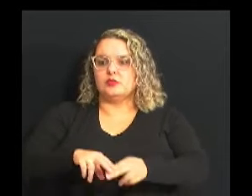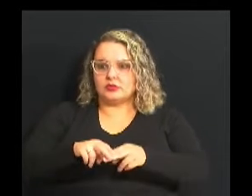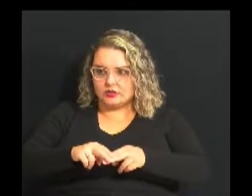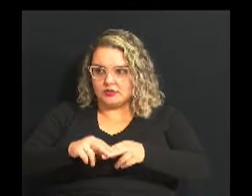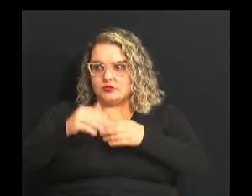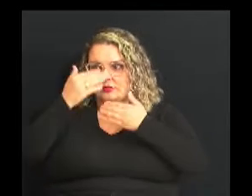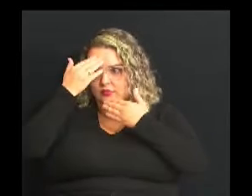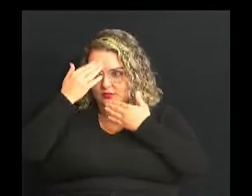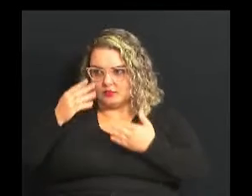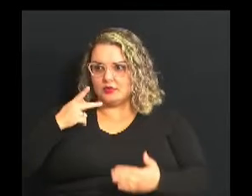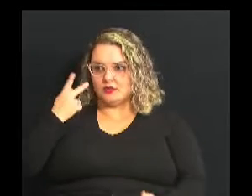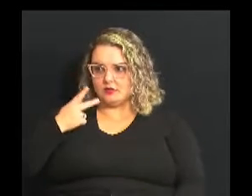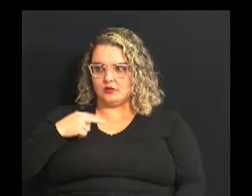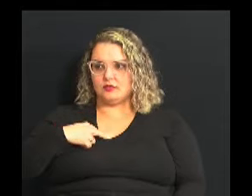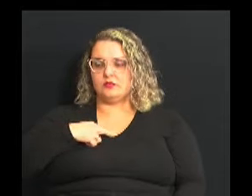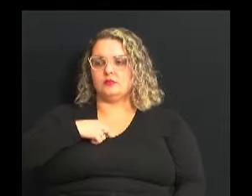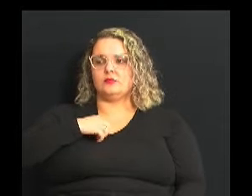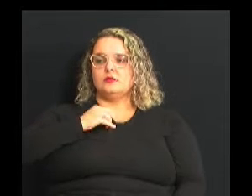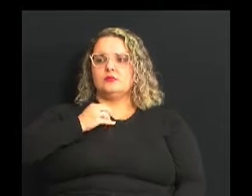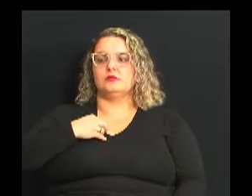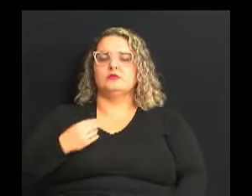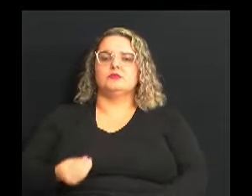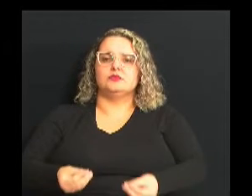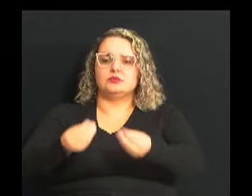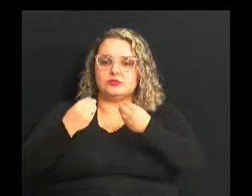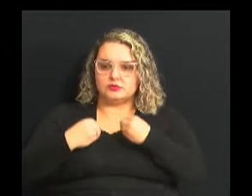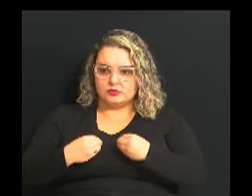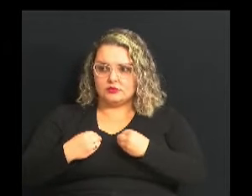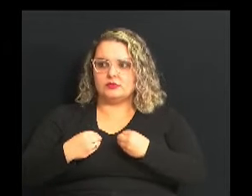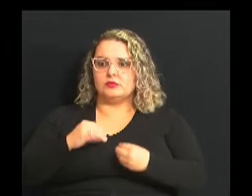vereador, por nos estar dando essa oportunidade de mostrar nosso trabalho.